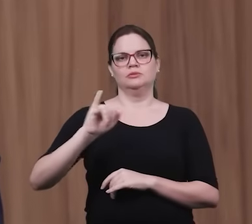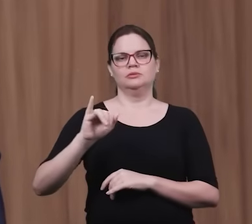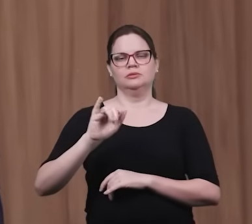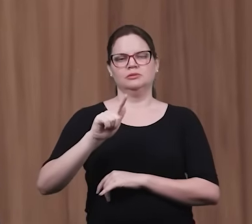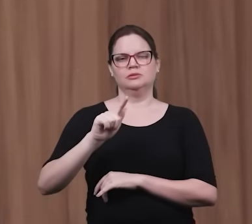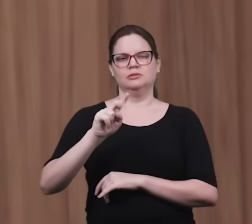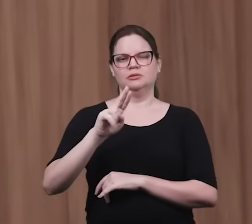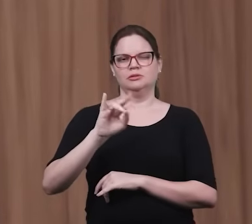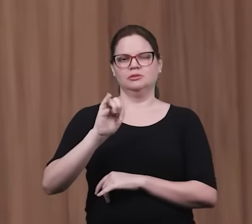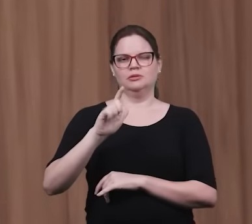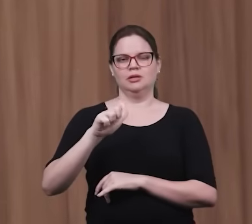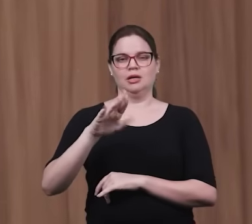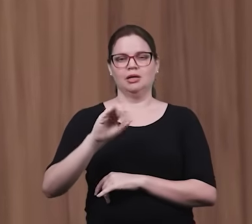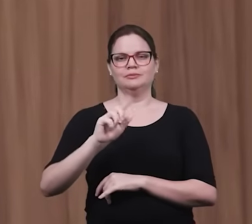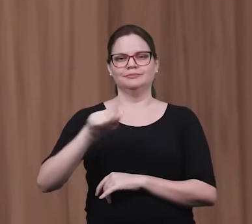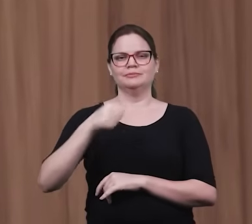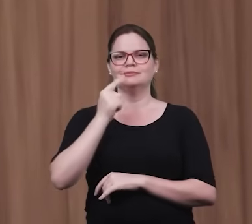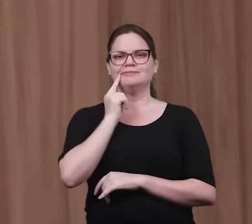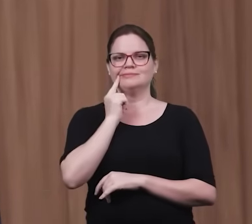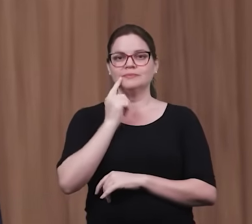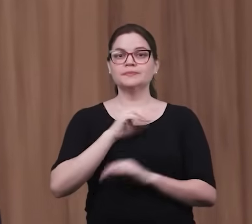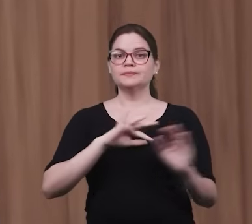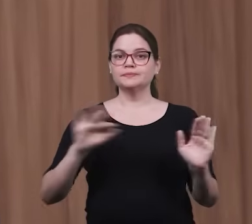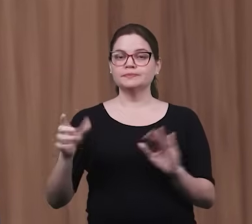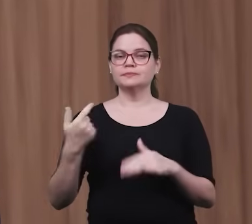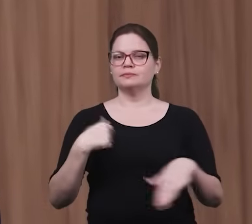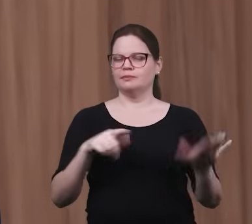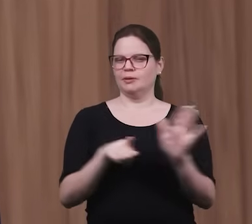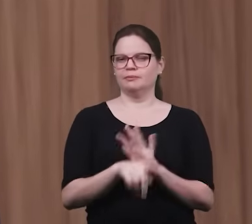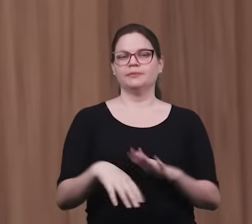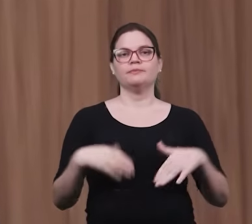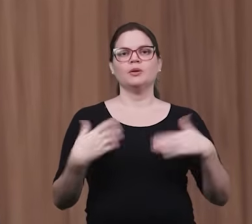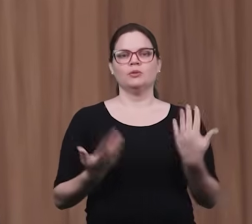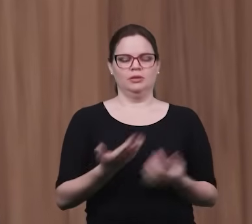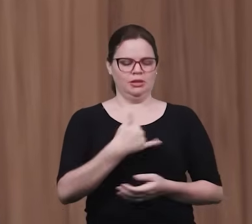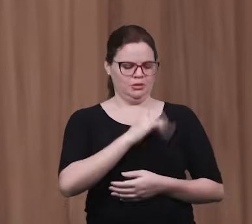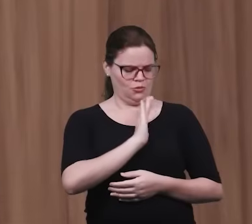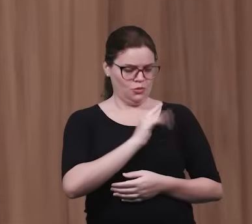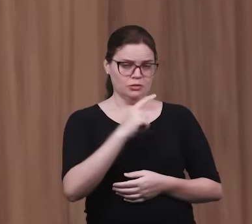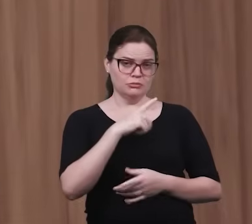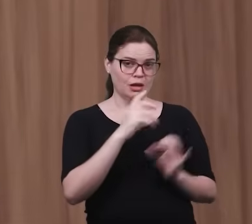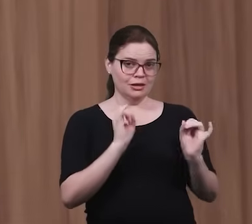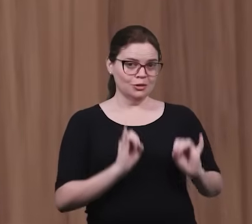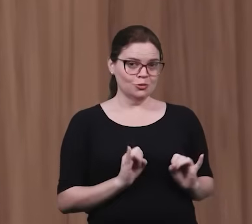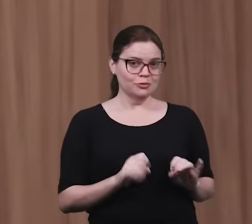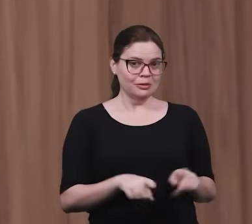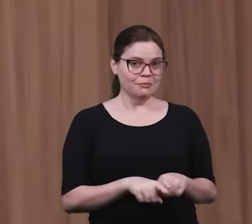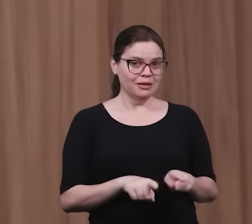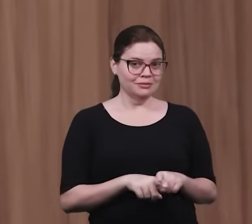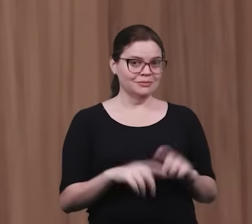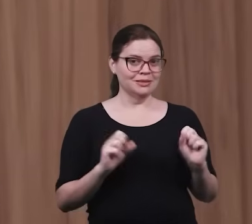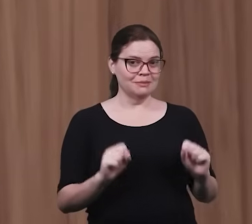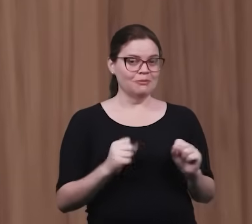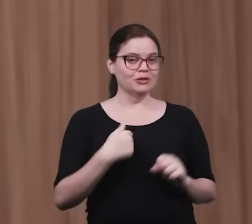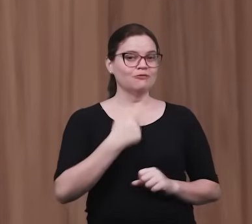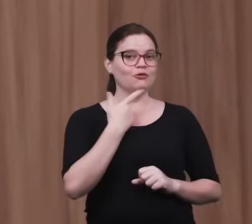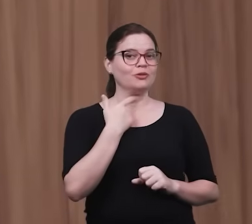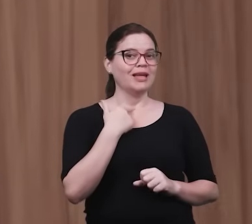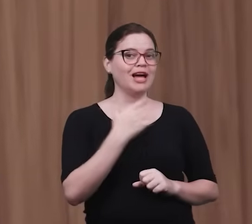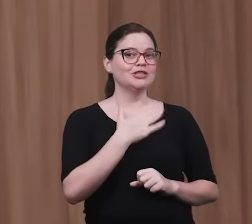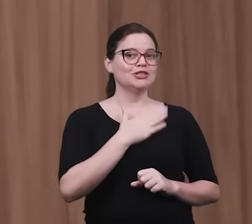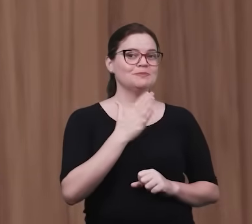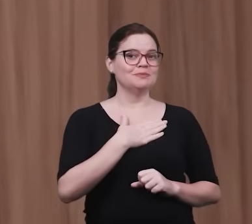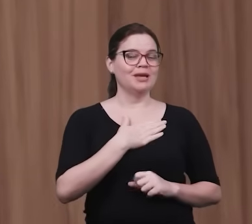Juliano. A minha pergunta é o seguinte, pastor Tarcísio: quais são os ídolos do coração que podem afastar